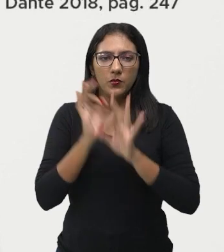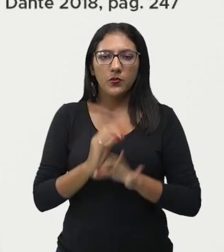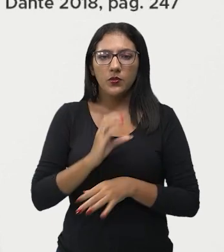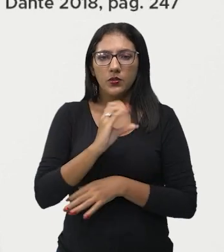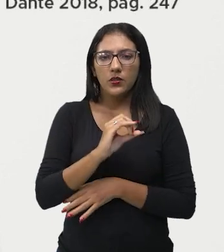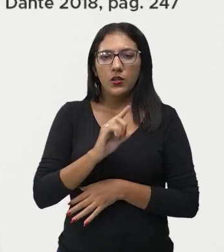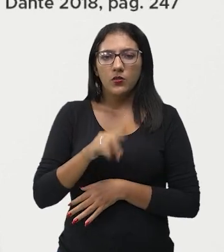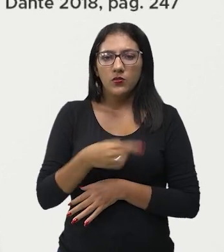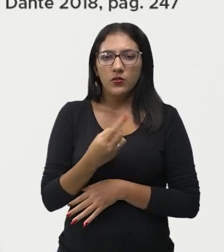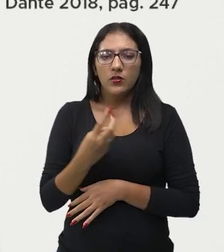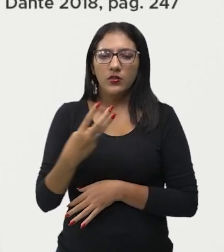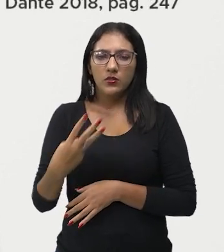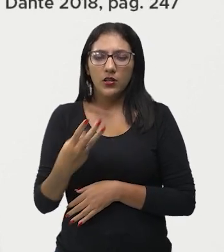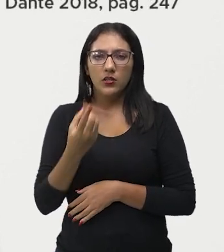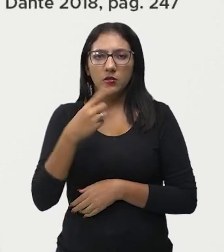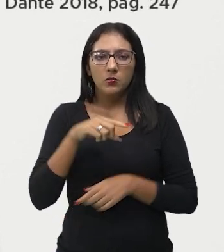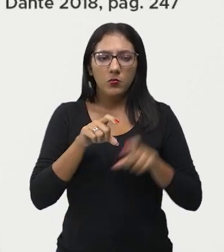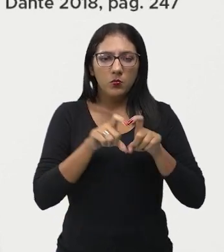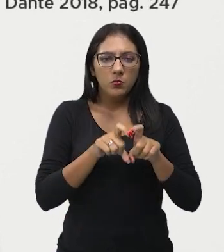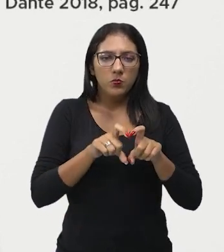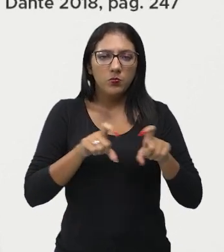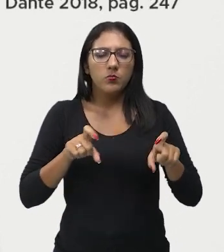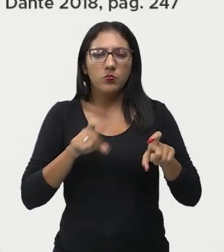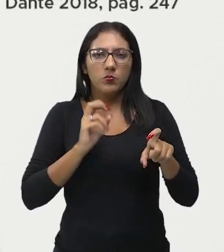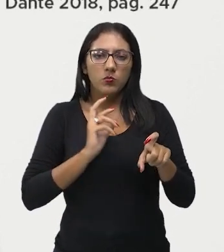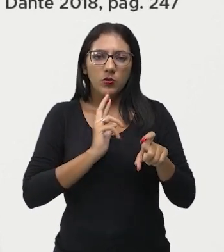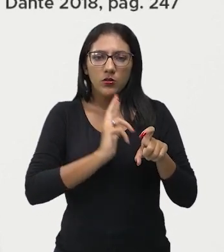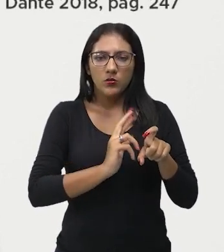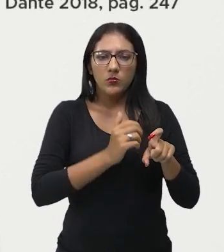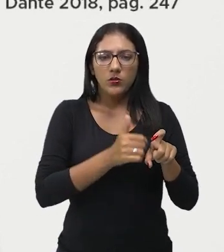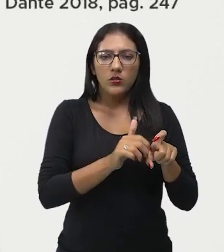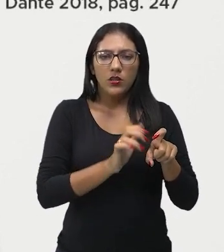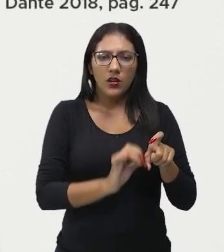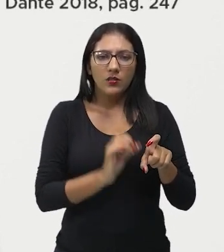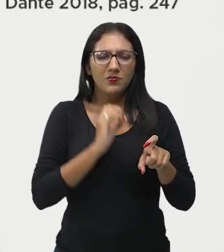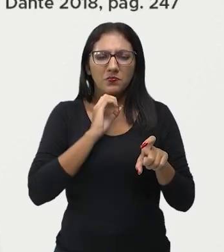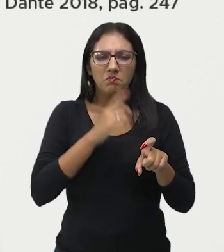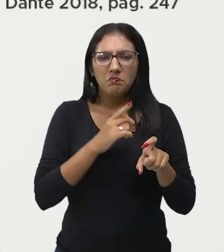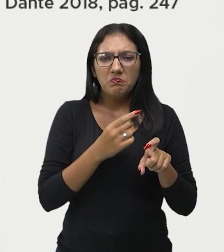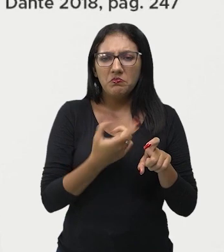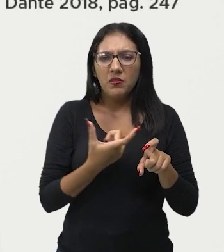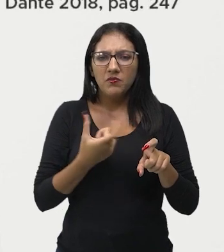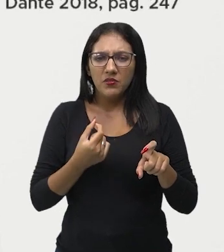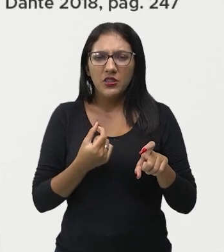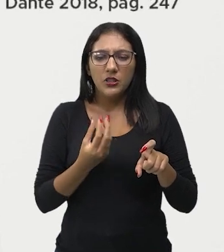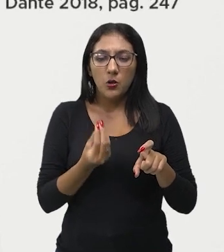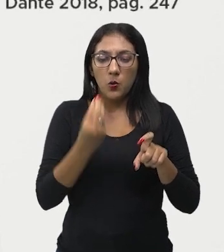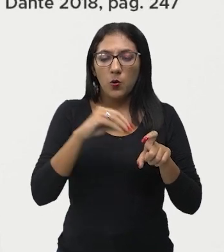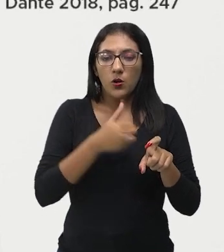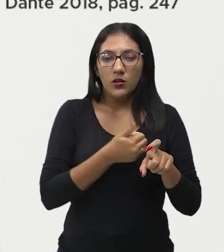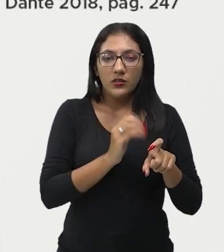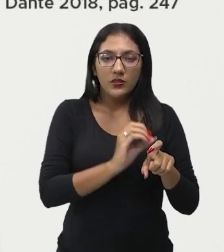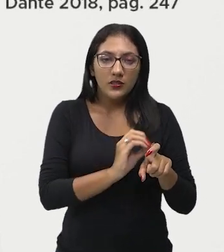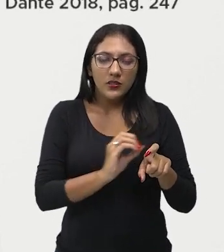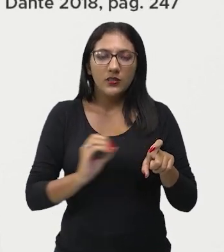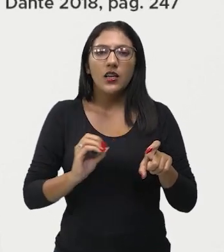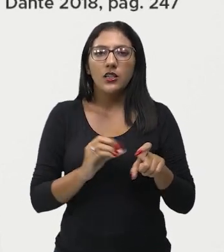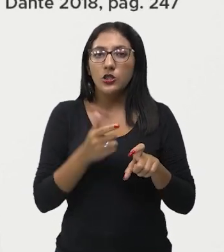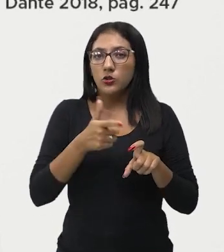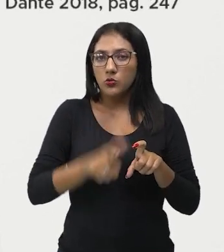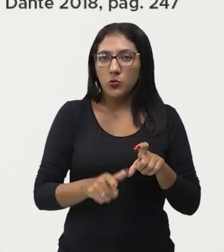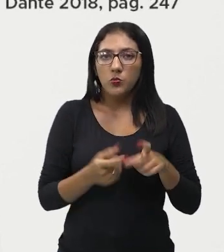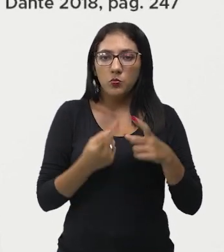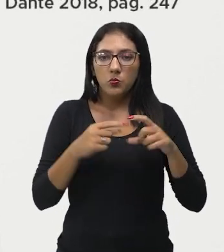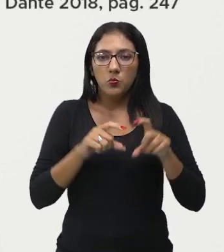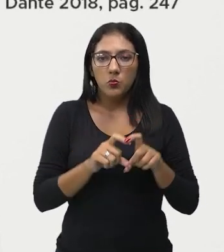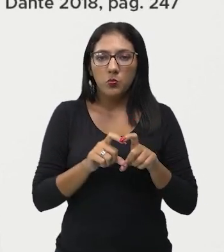20, 60, sobrou 10. Não dá para dividir 10 para 20, acrescentamos um zero, ficou 100 dividido para